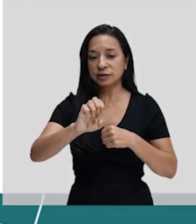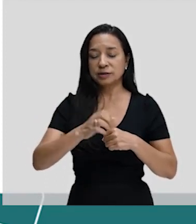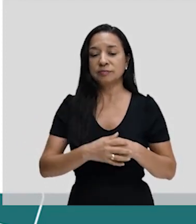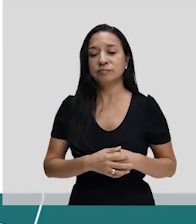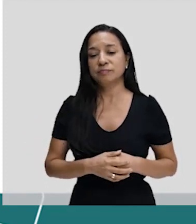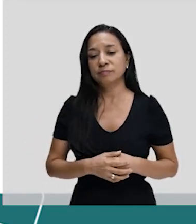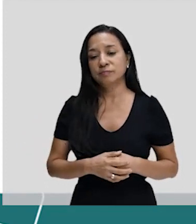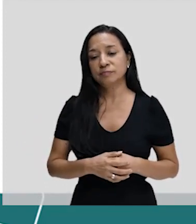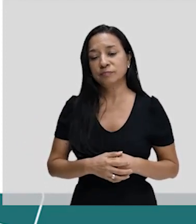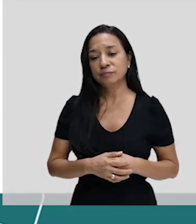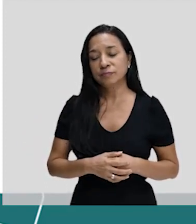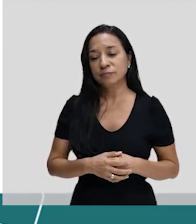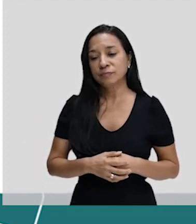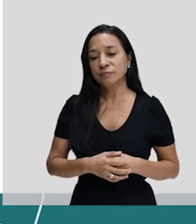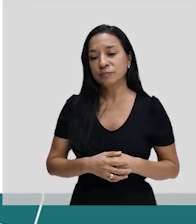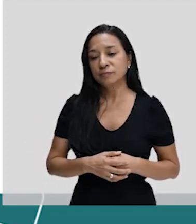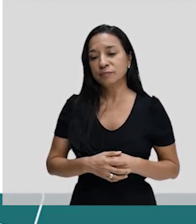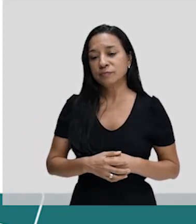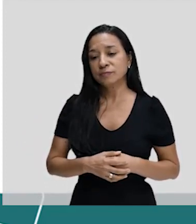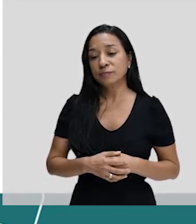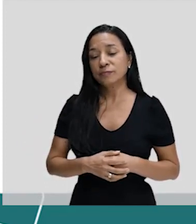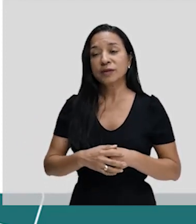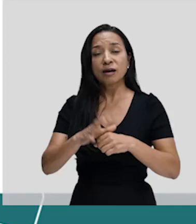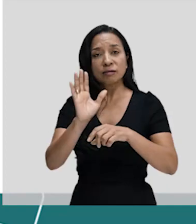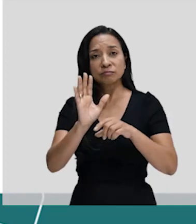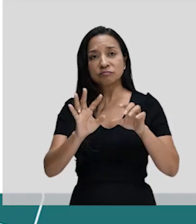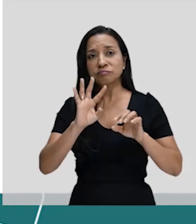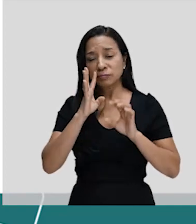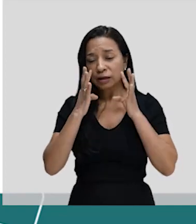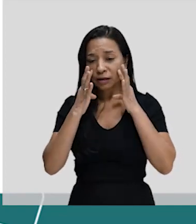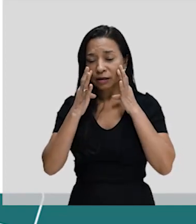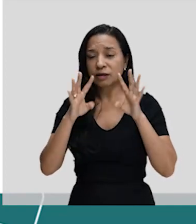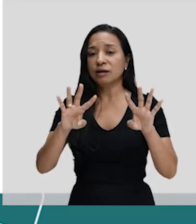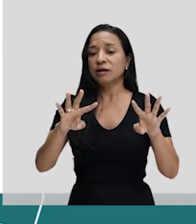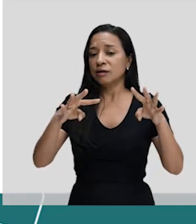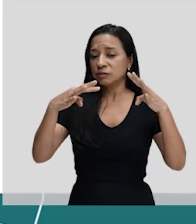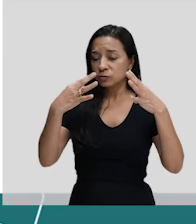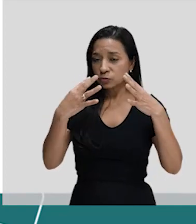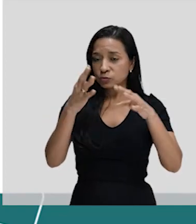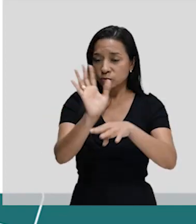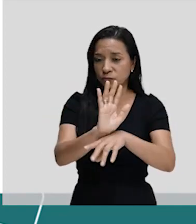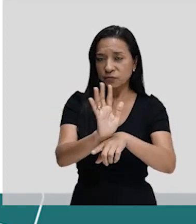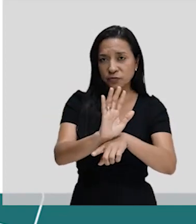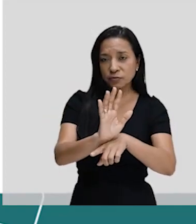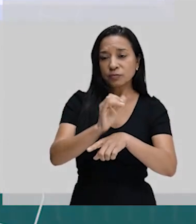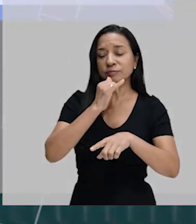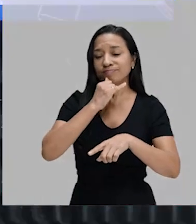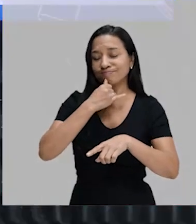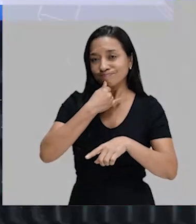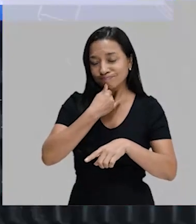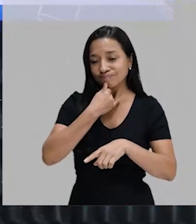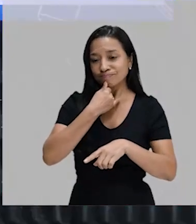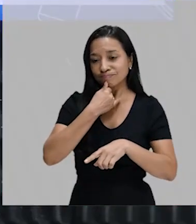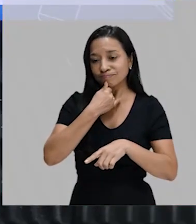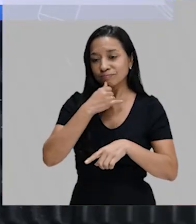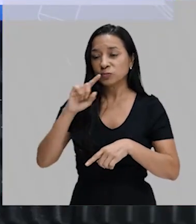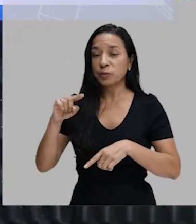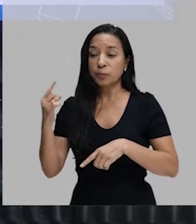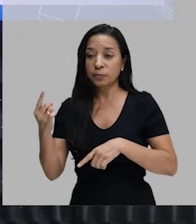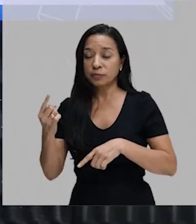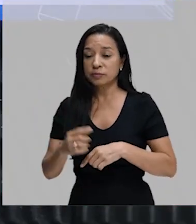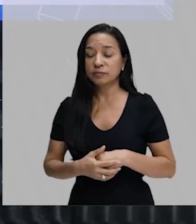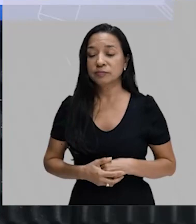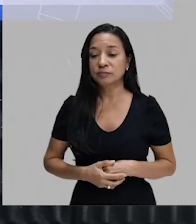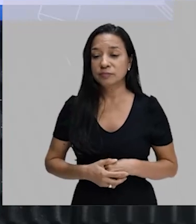triste. O filme me deixou triste, tá? Então, essa é a resposta, a letra B, acertou quem colocou a letra